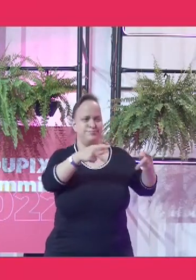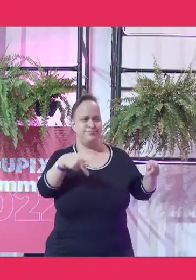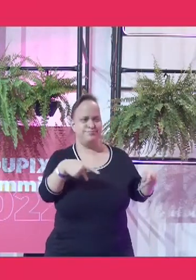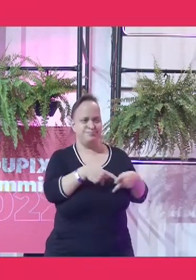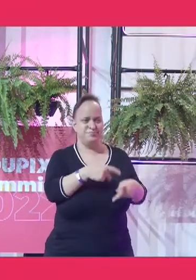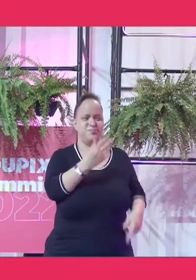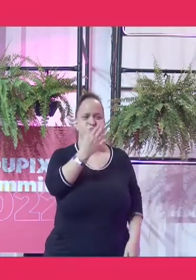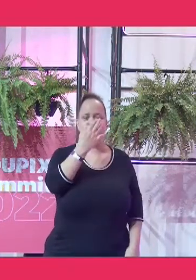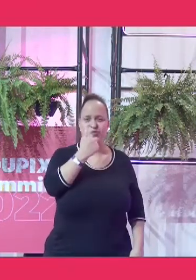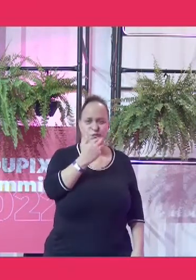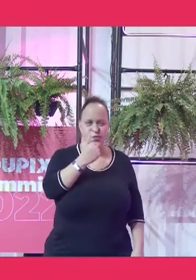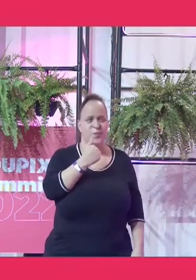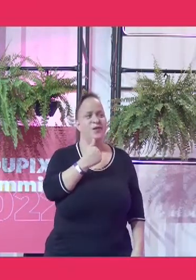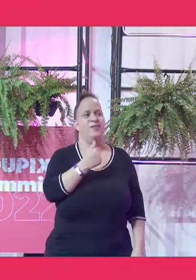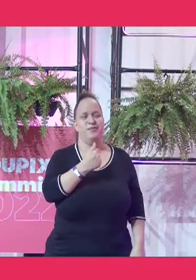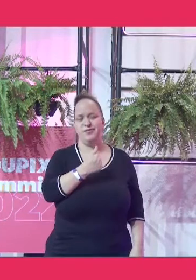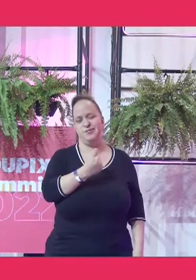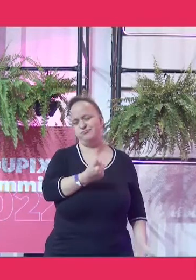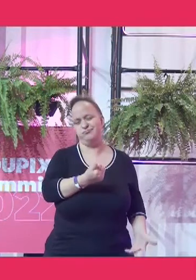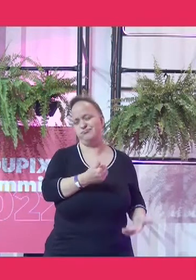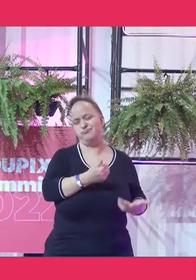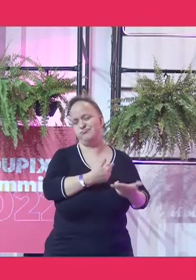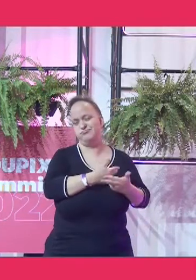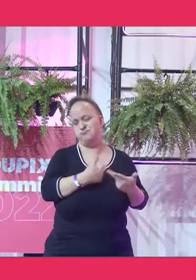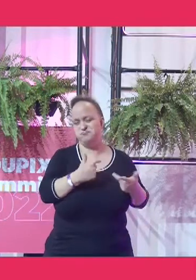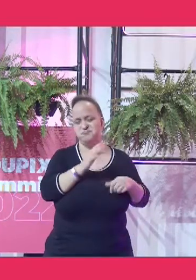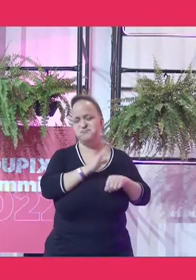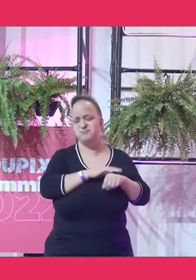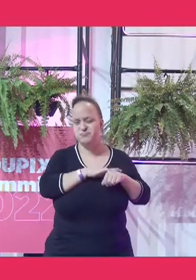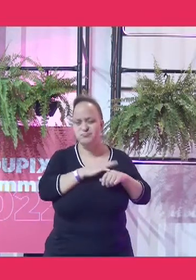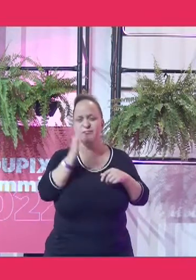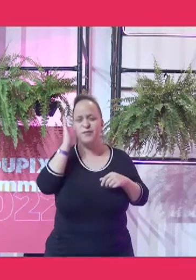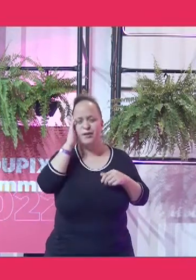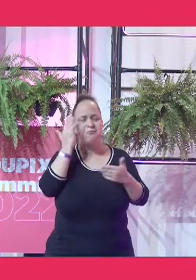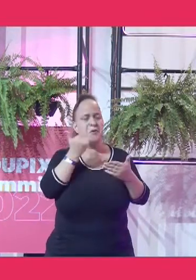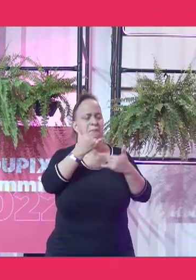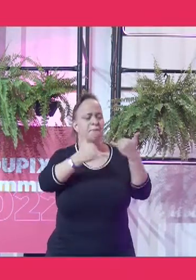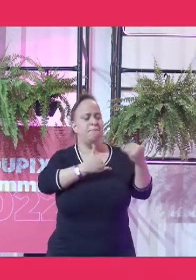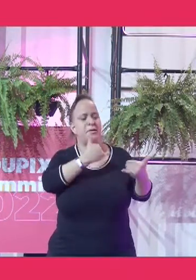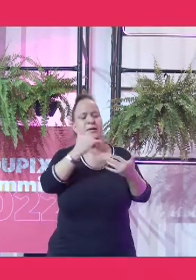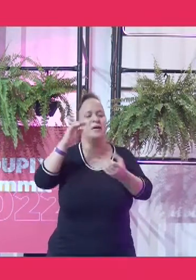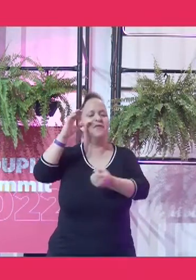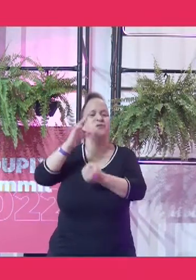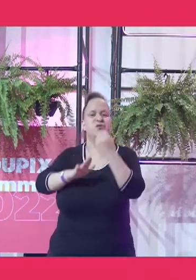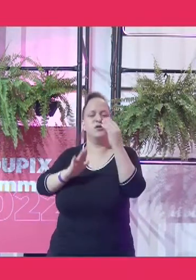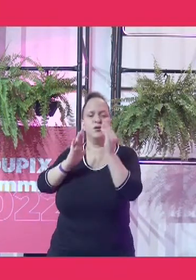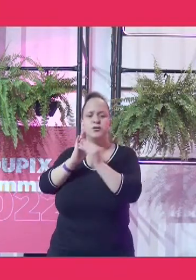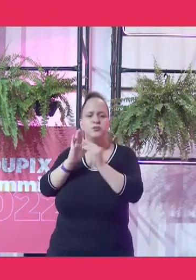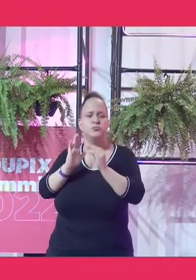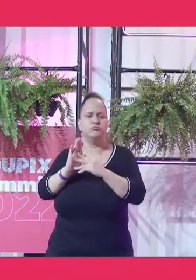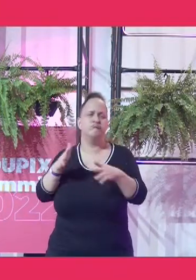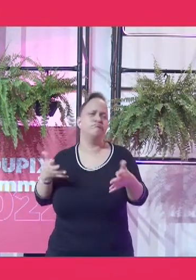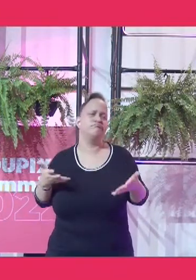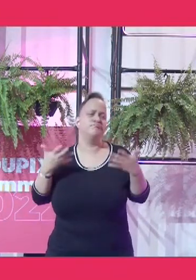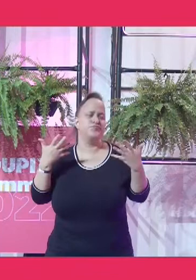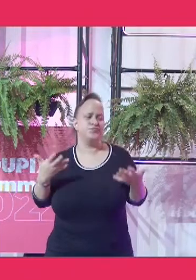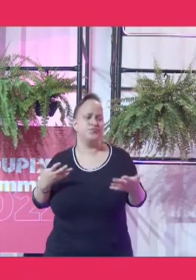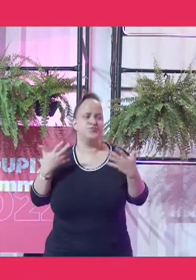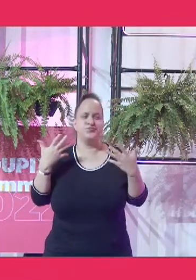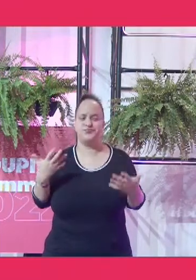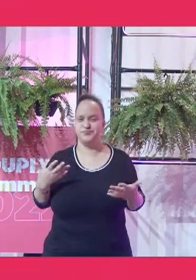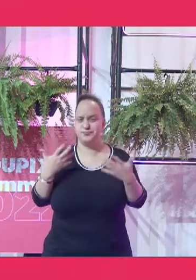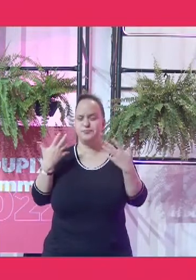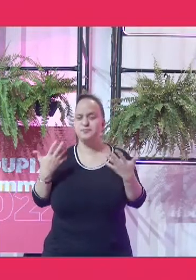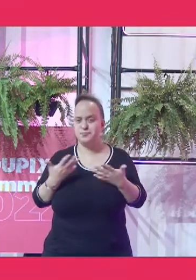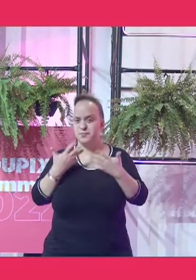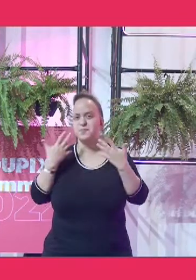da receita que eu fiz, assim. Eu meio que quase que brincava com produzir conteúdo, mas de uma forma mais leve. Quando eu